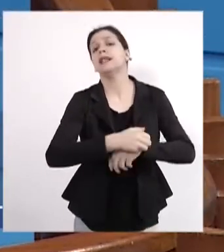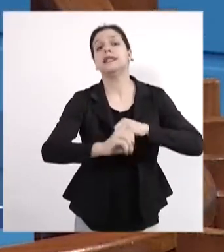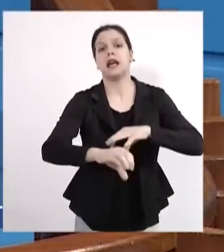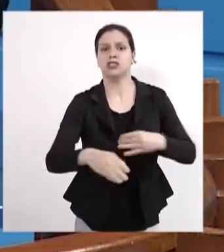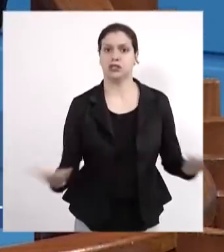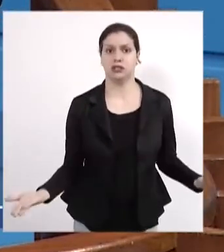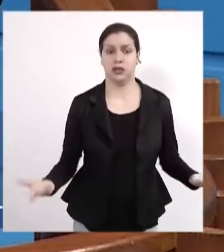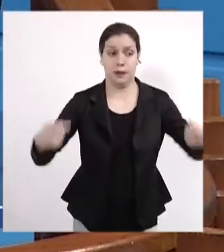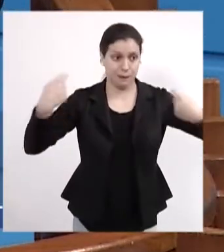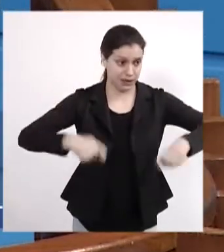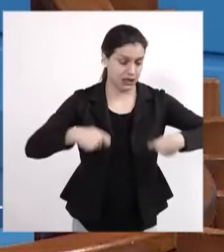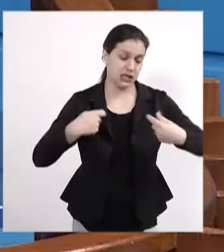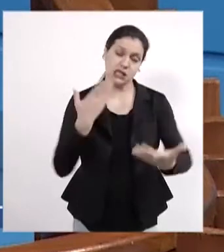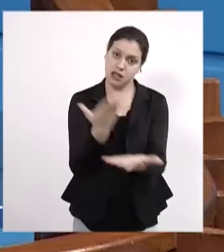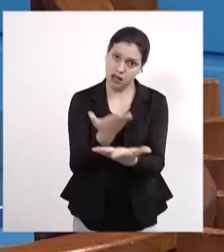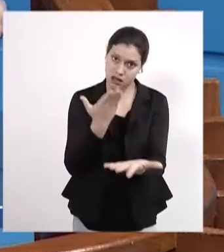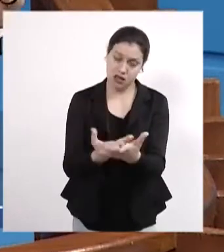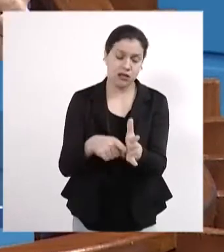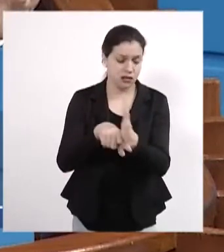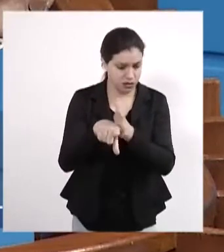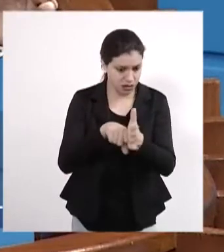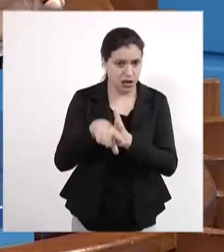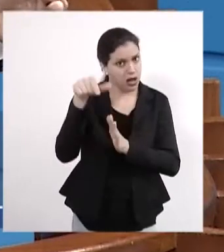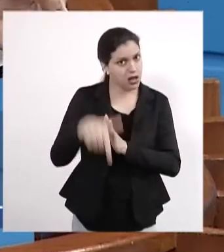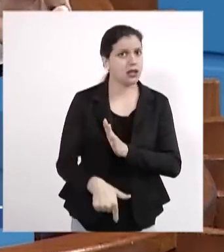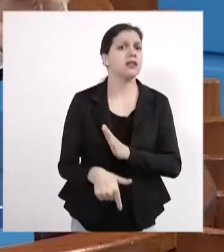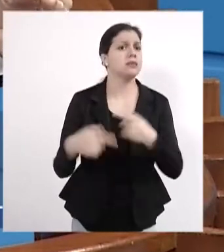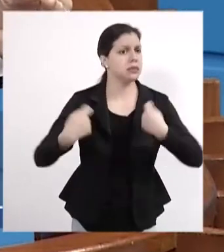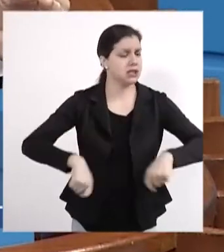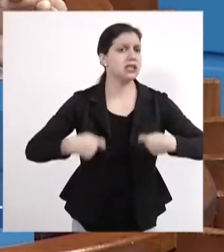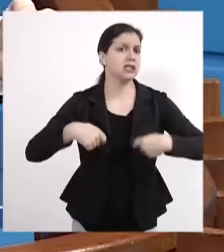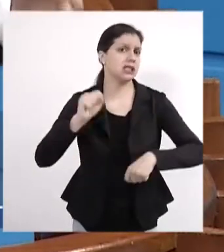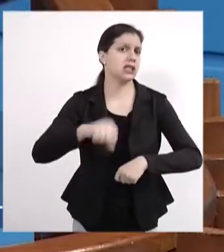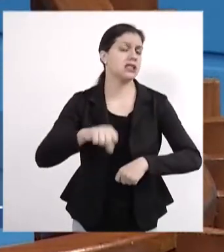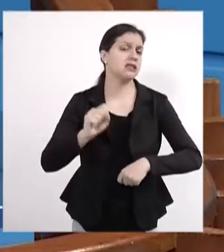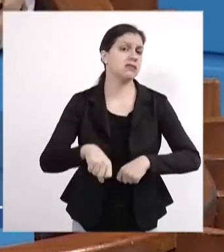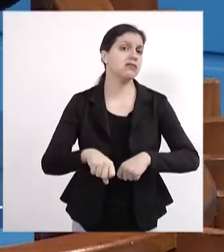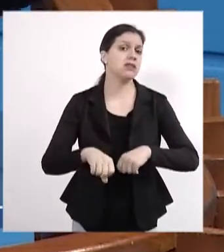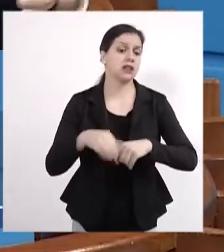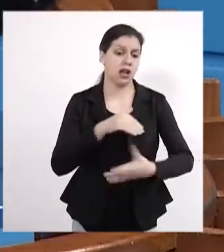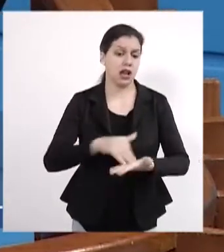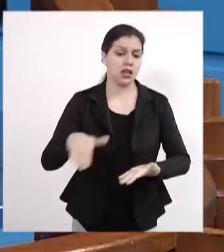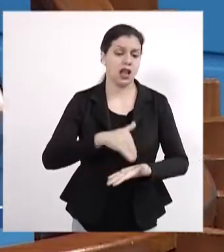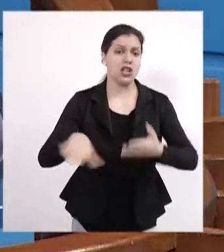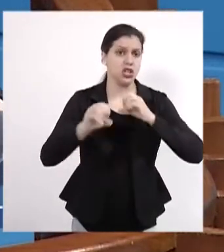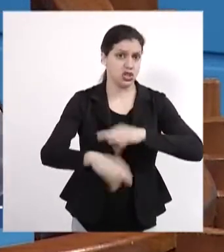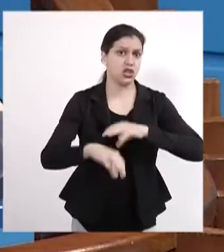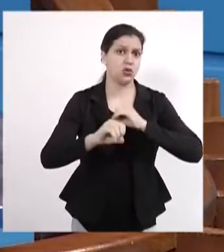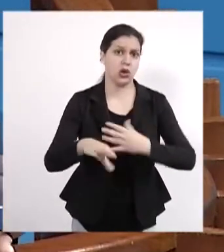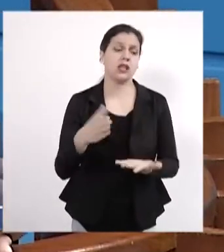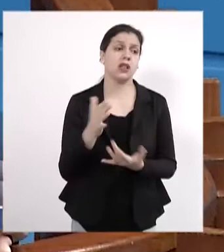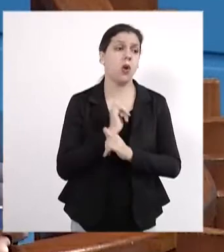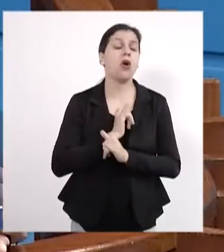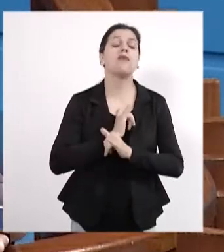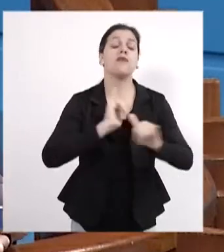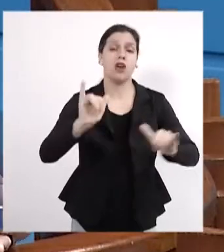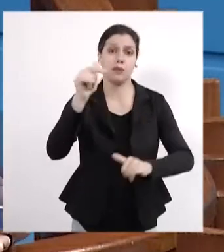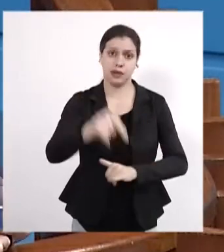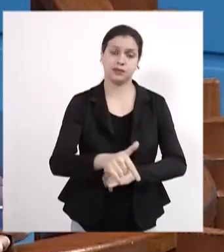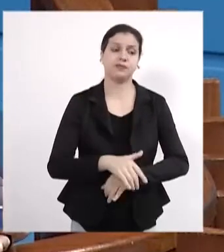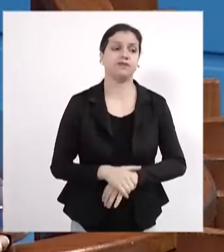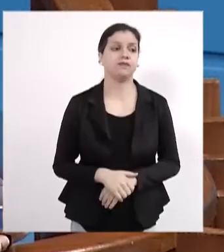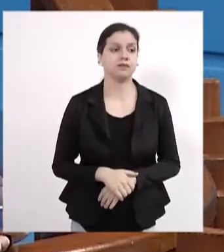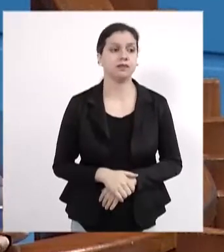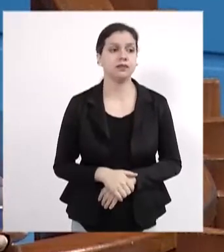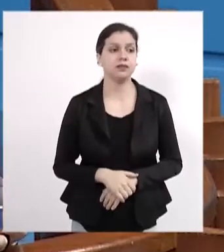estudo aqui. Essa casa precisa acompanhar essa medida da Secretaria de Educação. Precisa ter um estudo, a Secretaria tem que informar, até porque